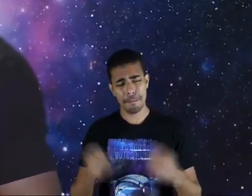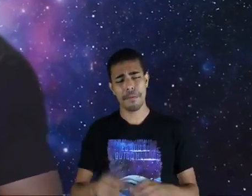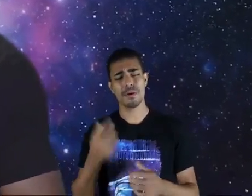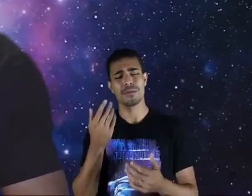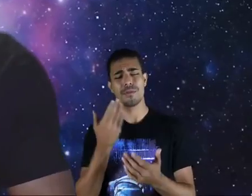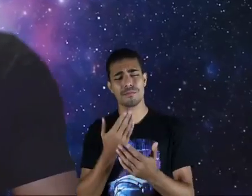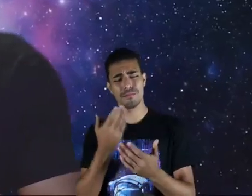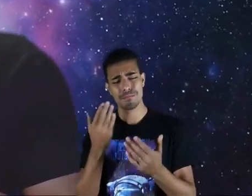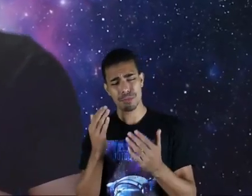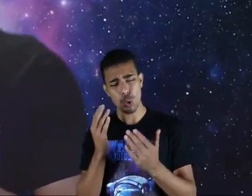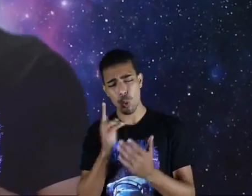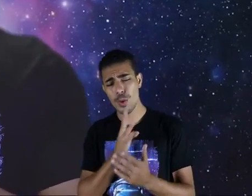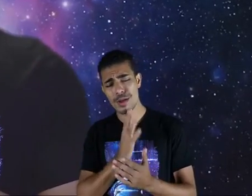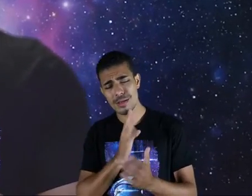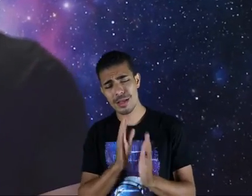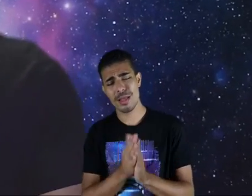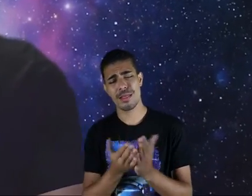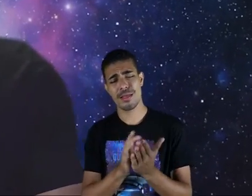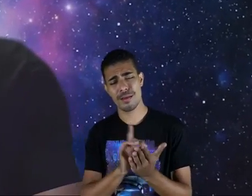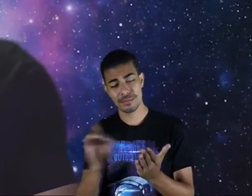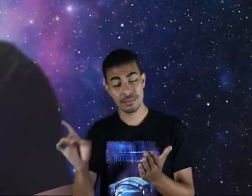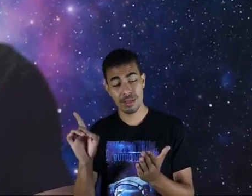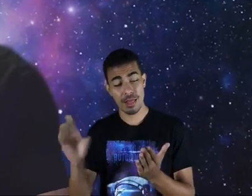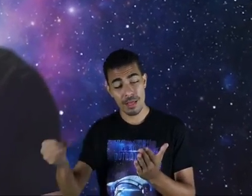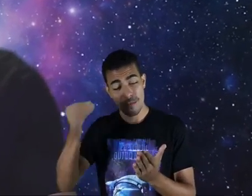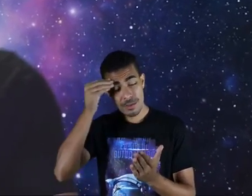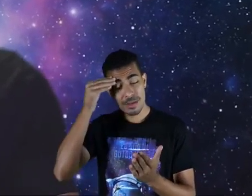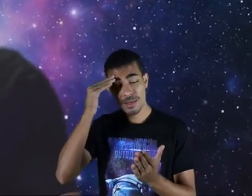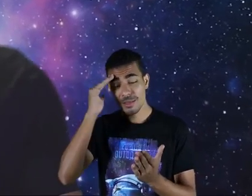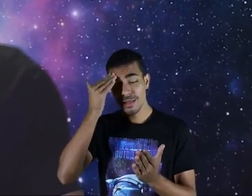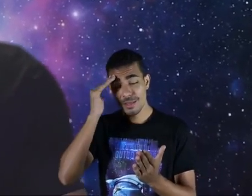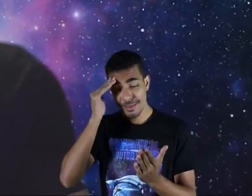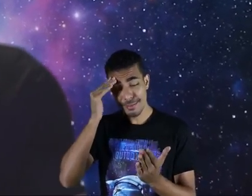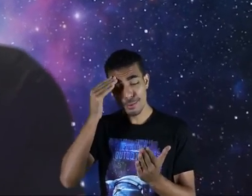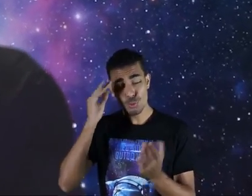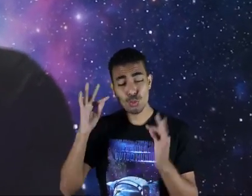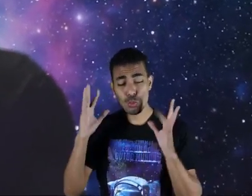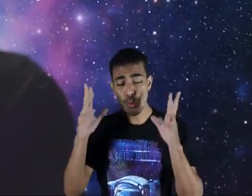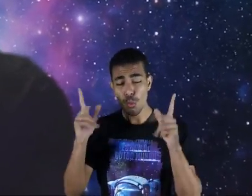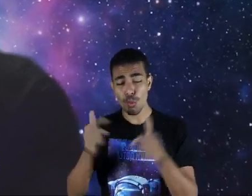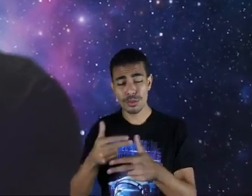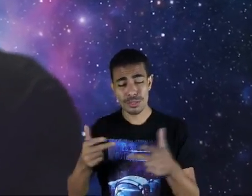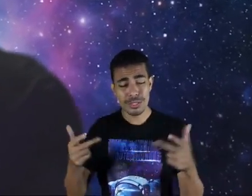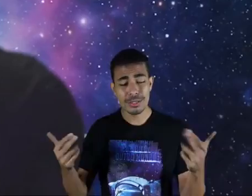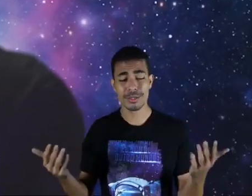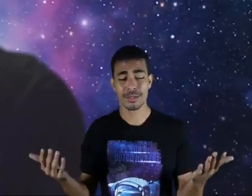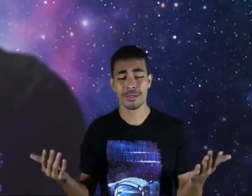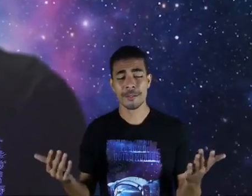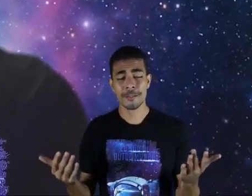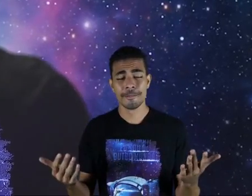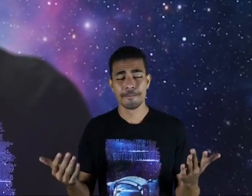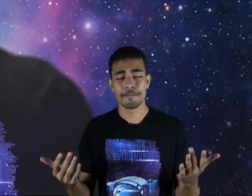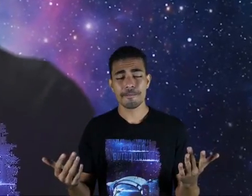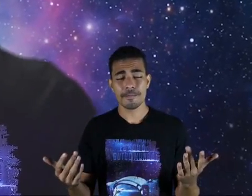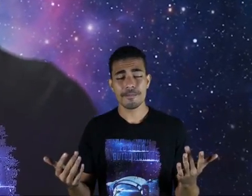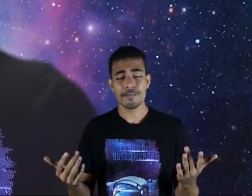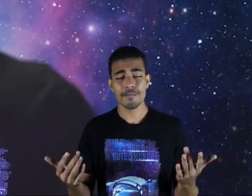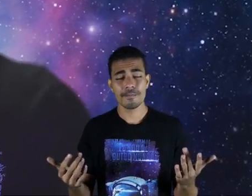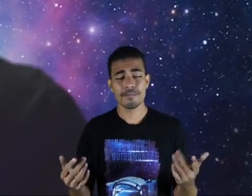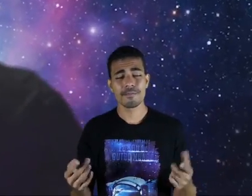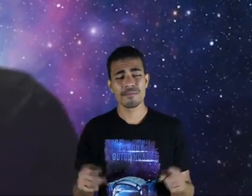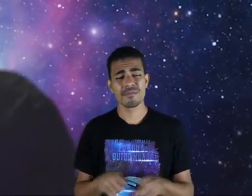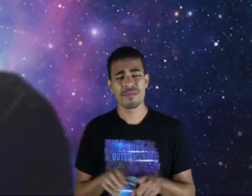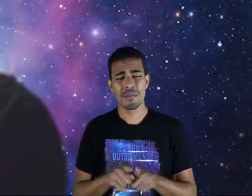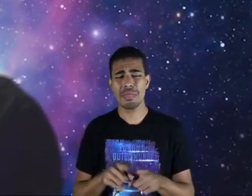conhecer a Tua Palavra. Que eles possam entender a Ti, entender a Tua Palavra, as Tuas Santas Escrituras. Que em